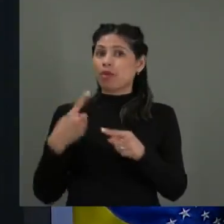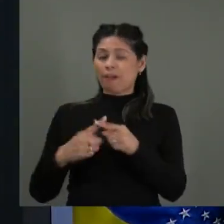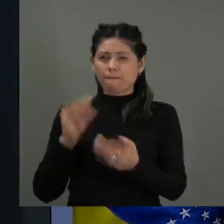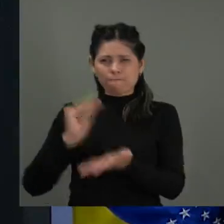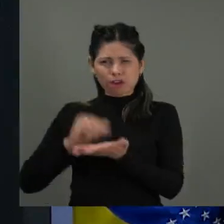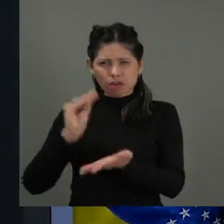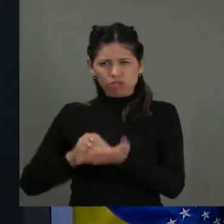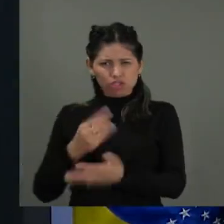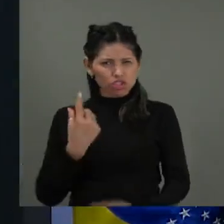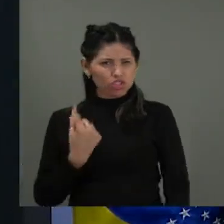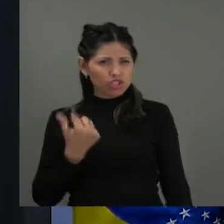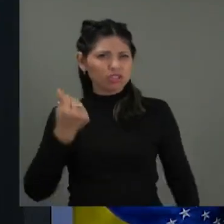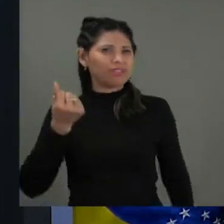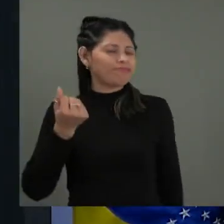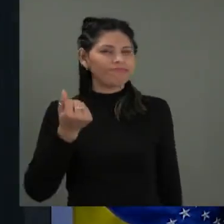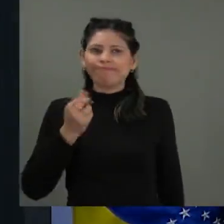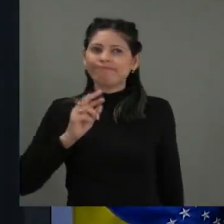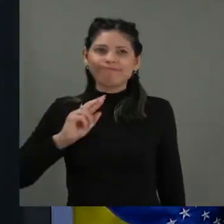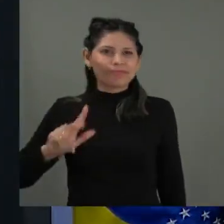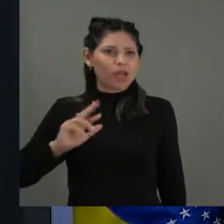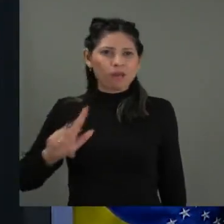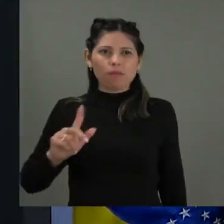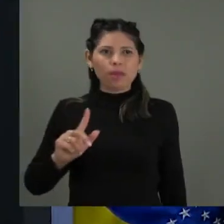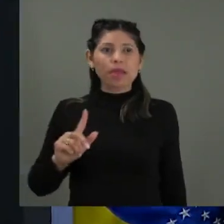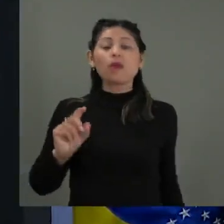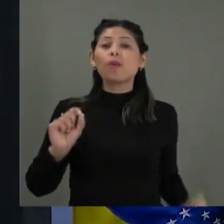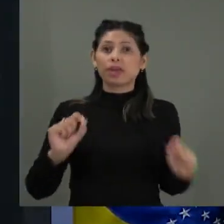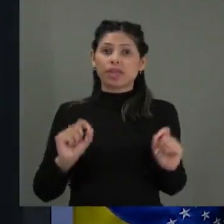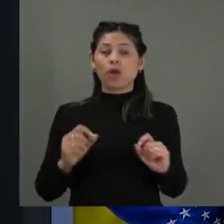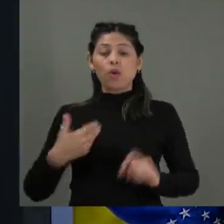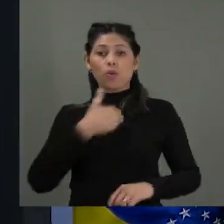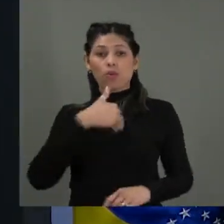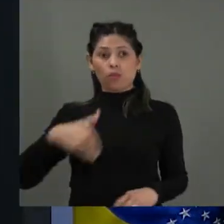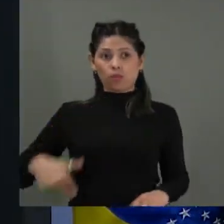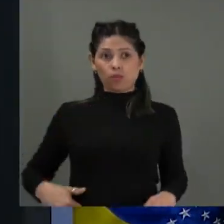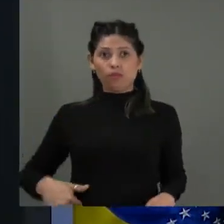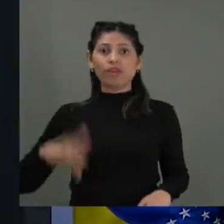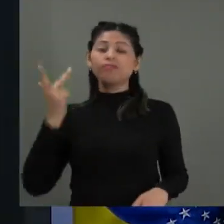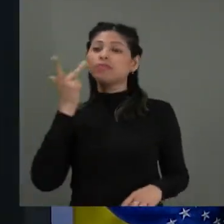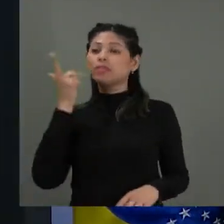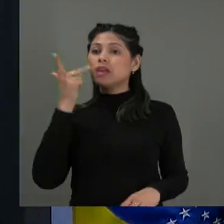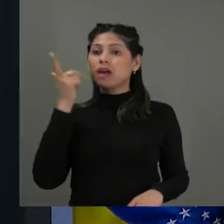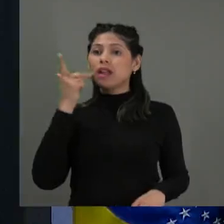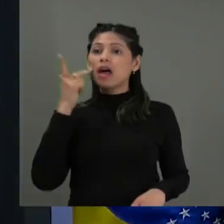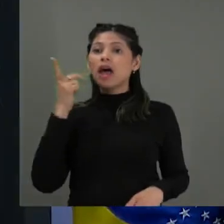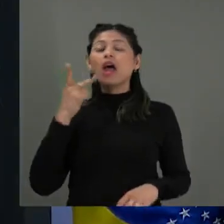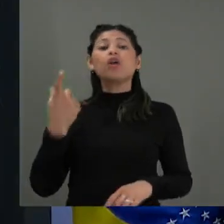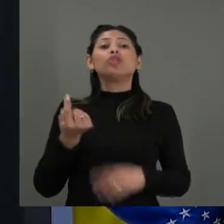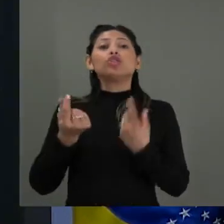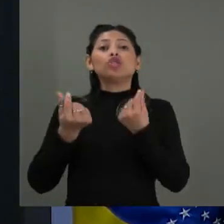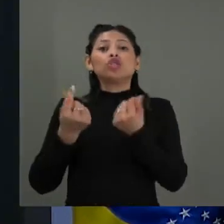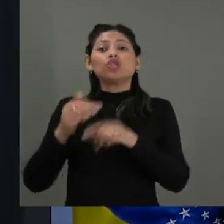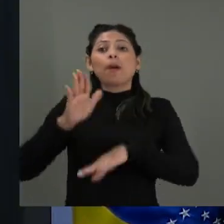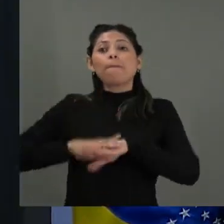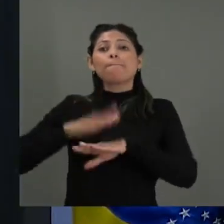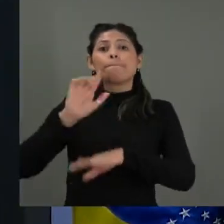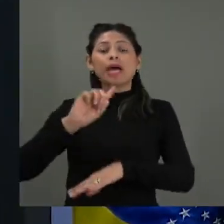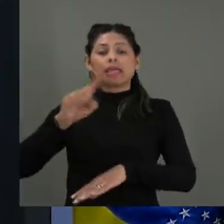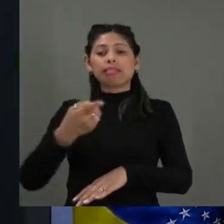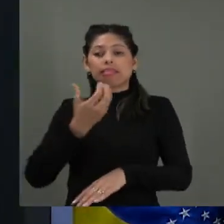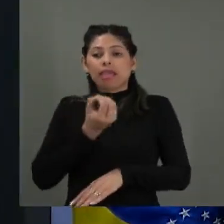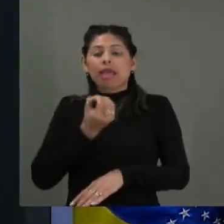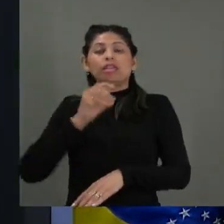dinheiro. O governo cearense gasta mais de 10 milhões de reais por mês apenas